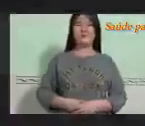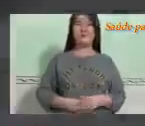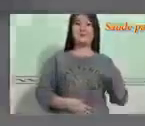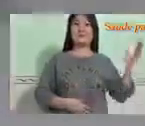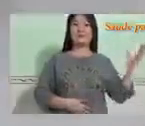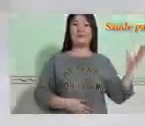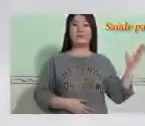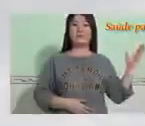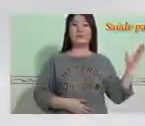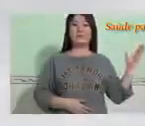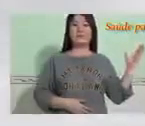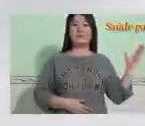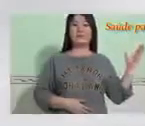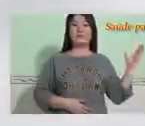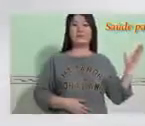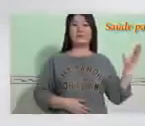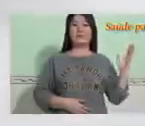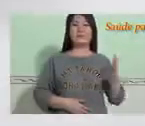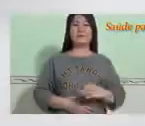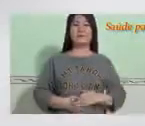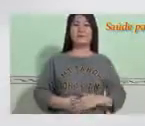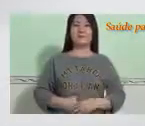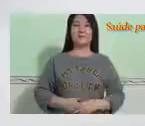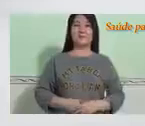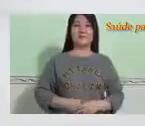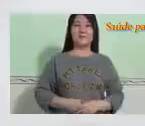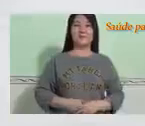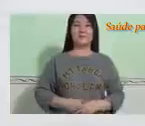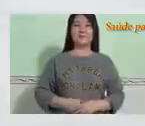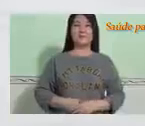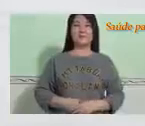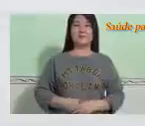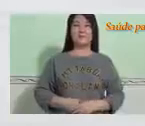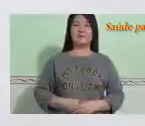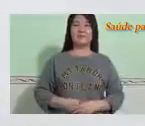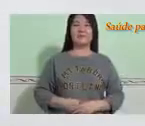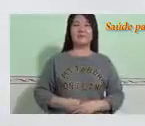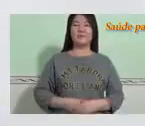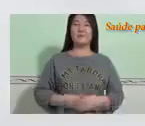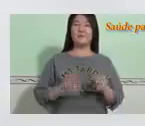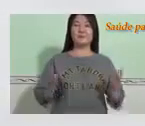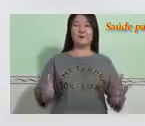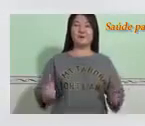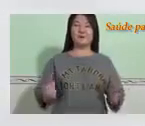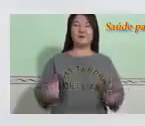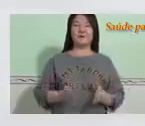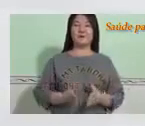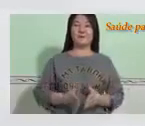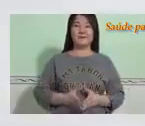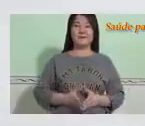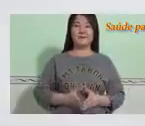Em grande parte dos casos, estes remédios são utilizados no tratamento do câncer, tratando-se de